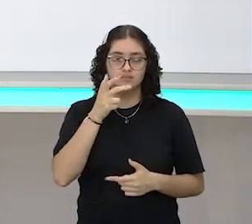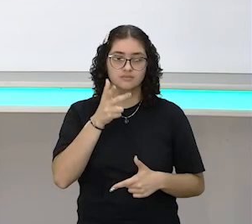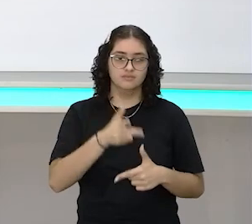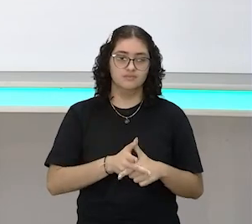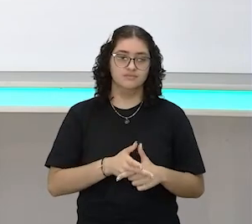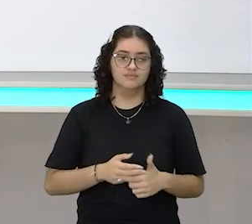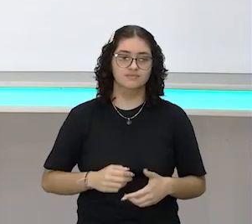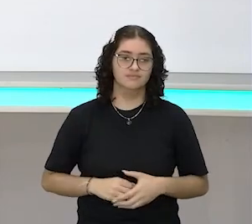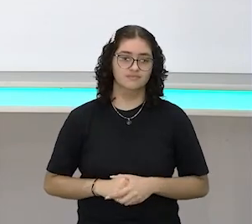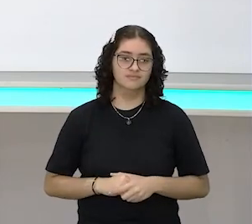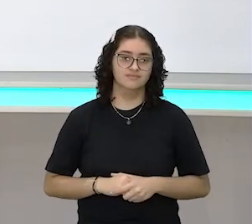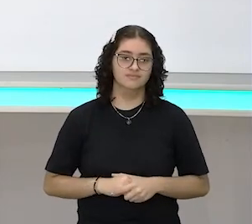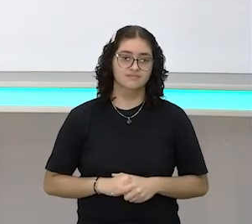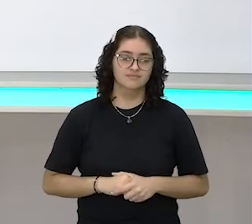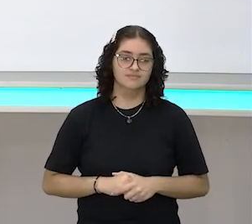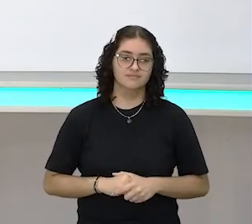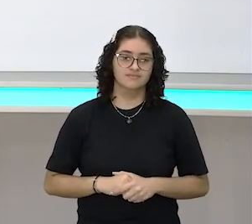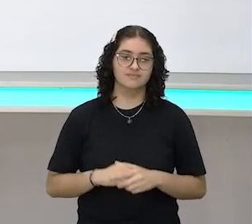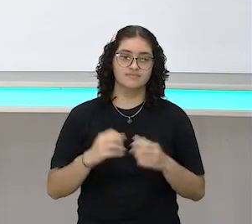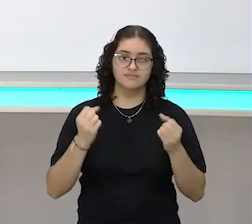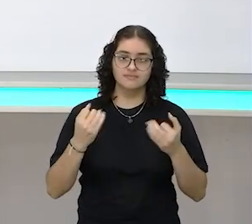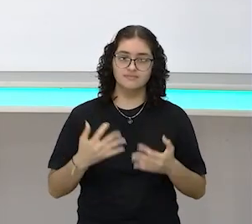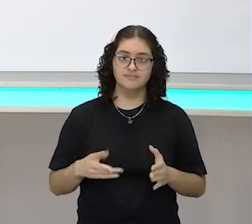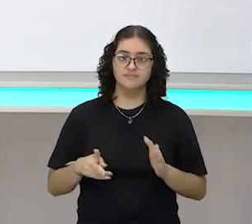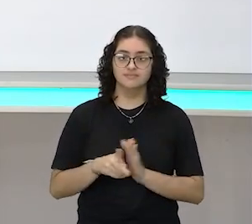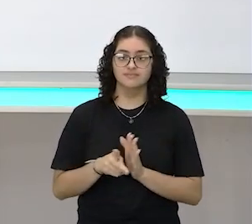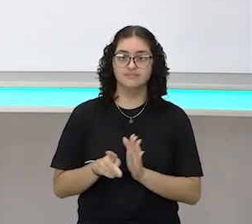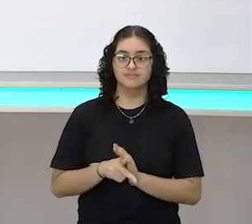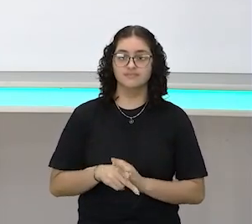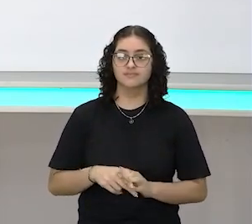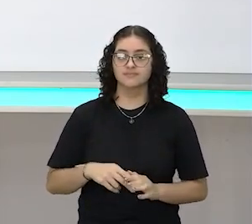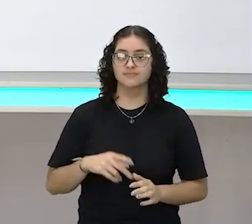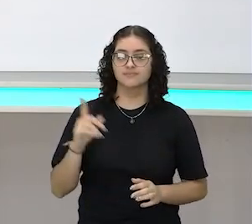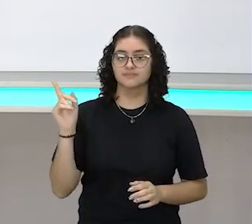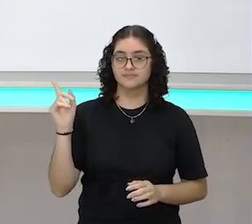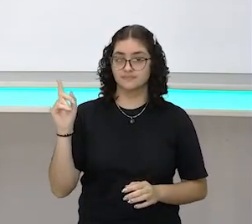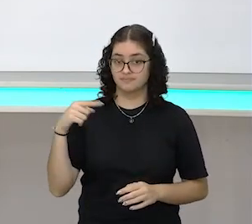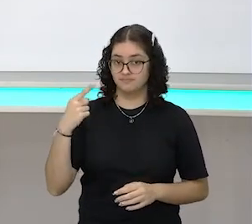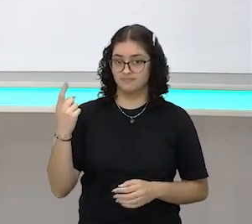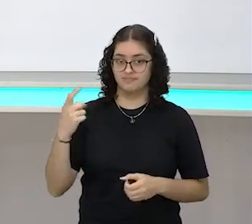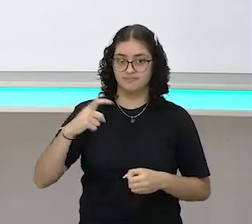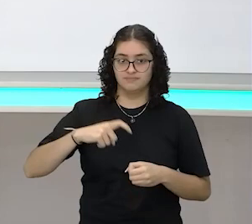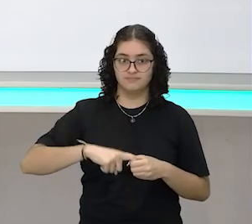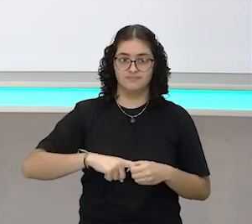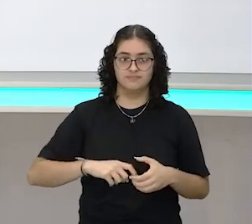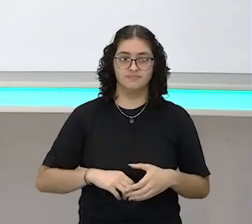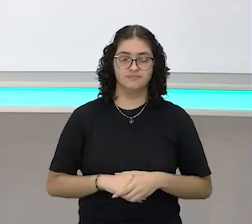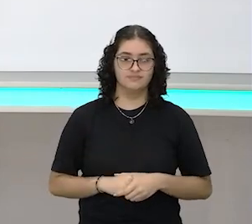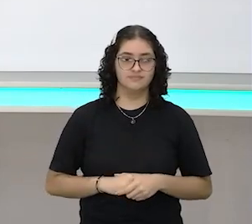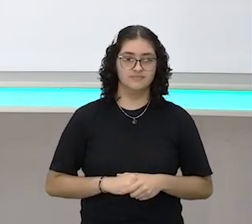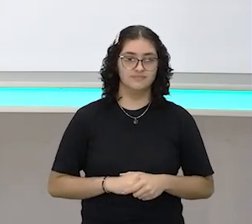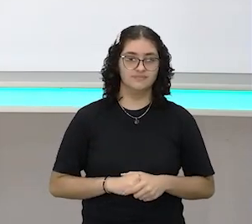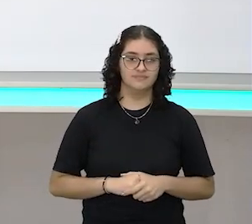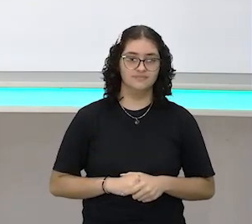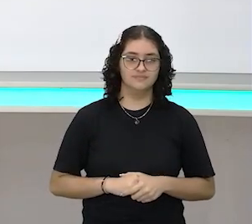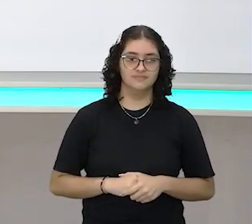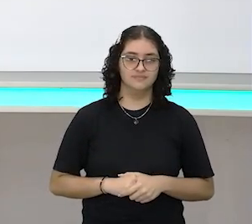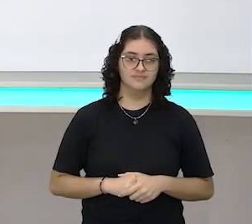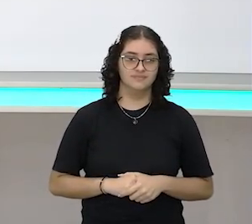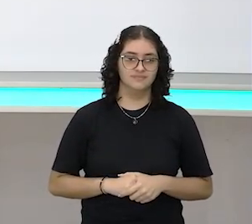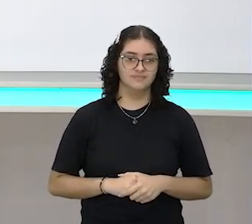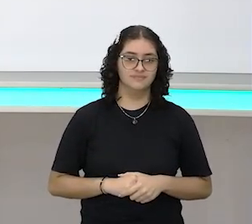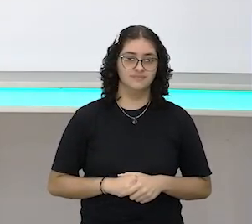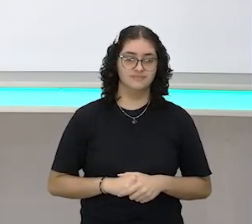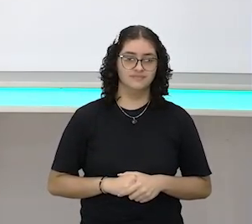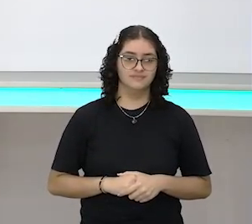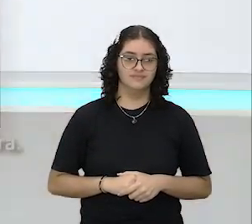Explica, falando um pouco dessa questão mesmo da pirâmide etária. A gente volta daqui a pouquinho e já explica um pouquinho melhor isso. Vai lá.